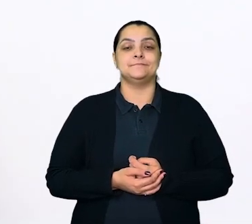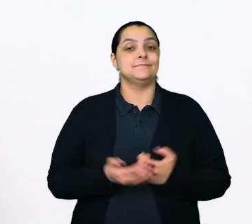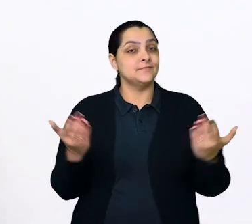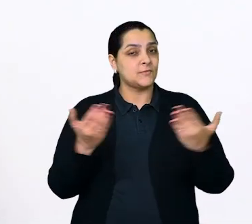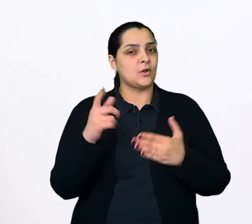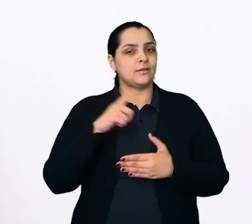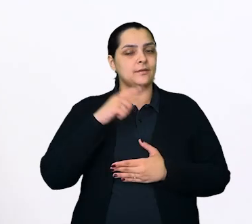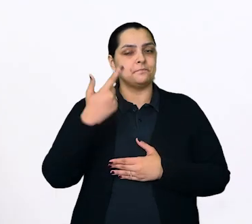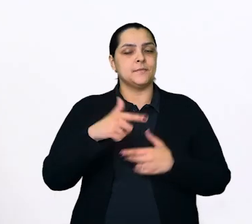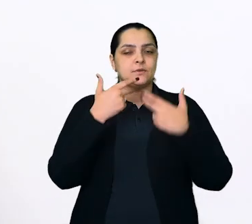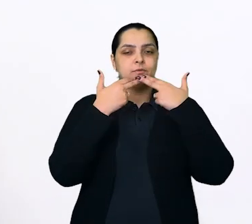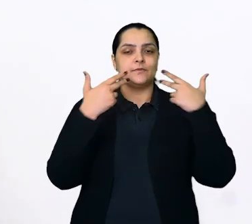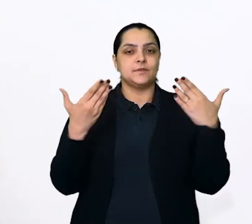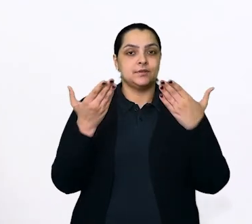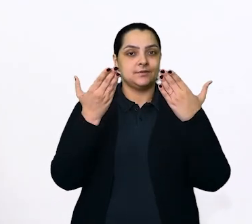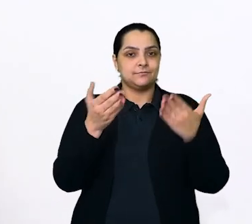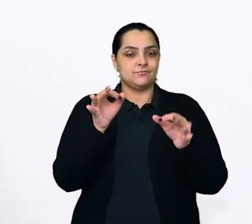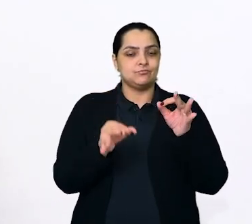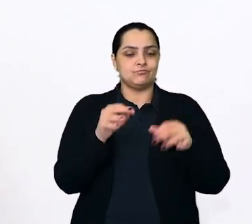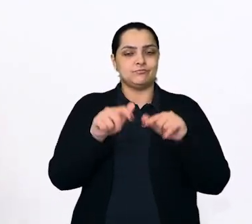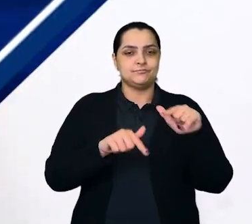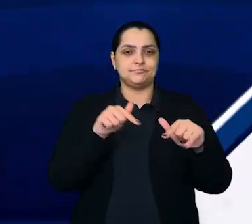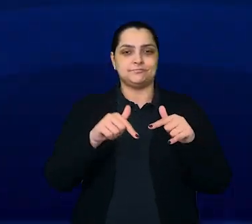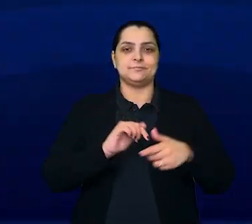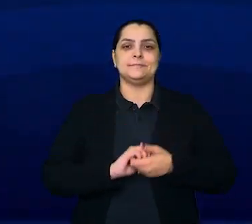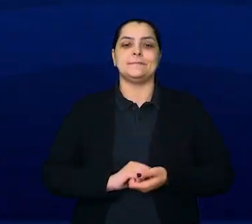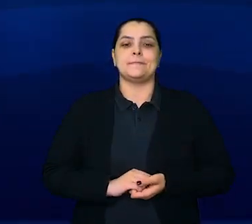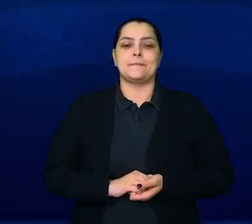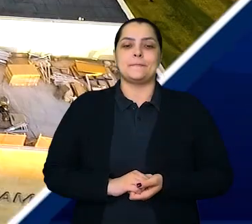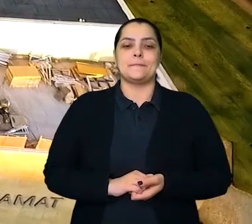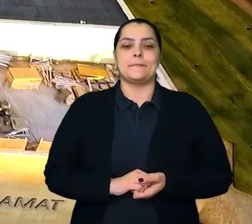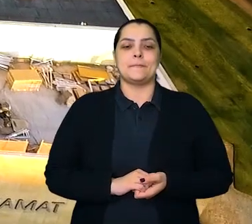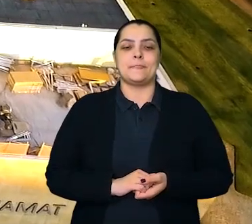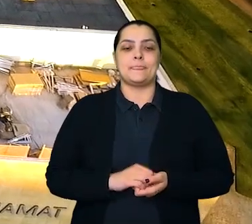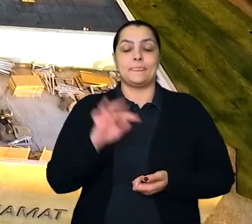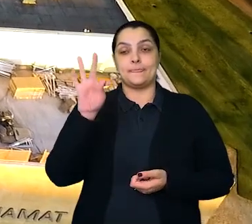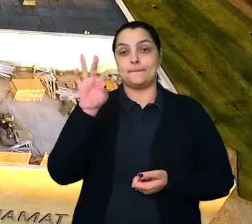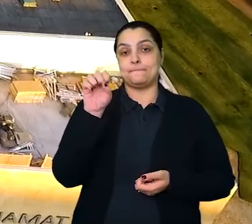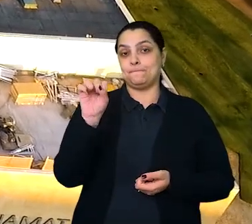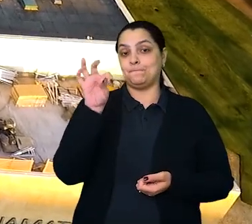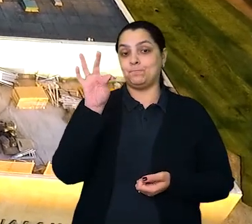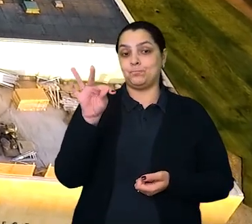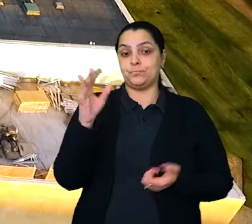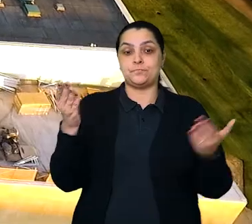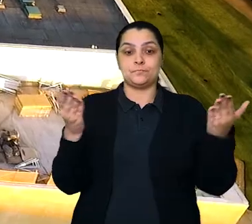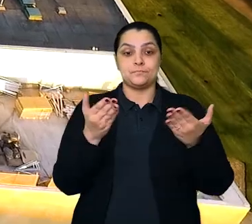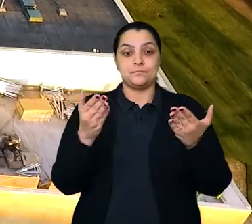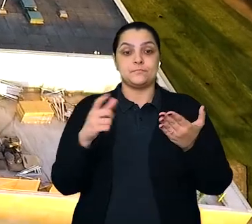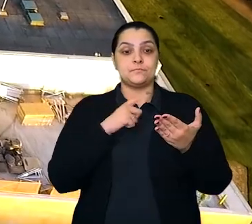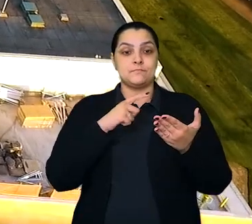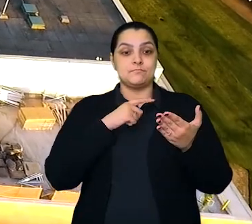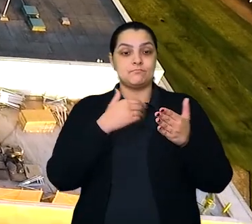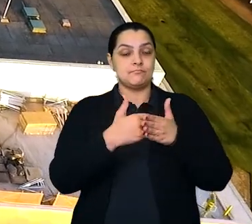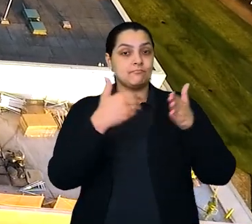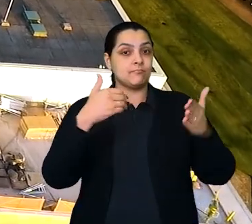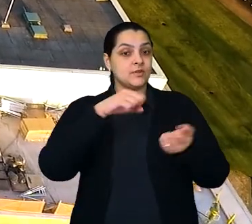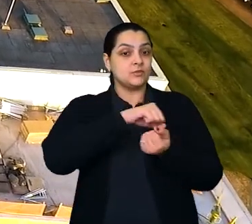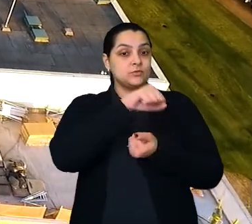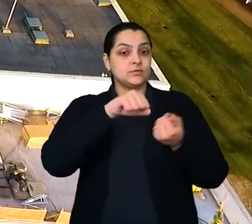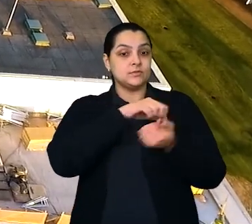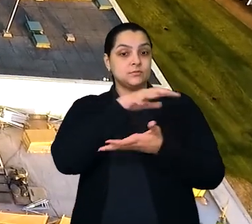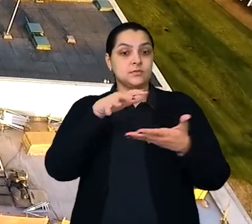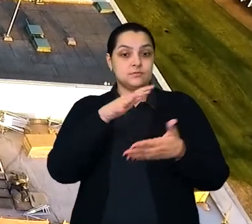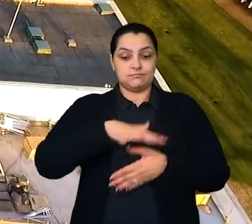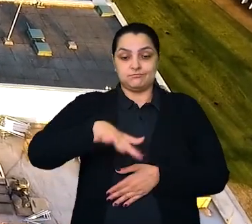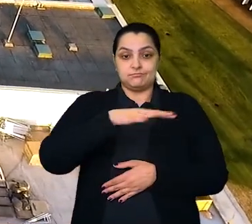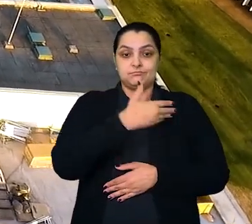Fique com mais notícias da Justiça do Trabalho. O Tribunal Superior do Trabalho está na linha de frente da sustentabilidade no